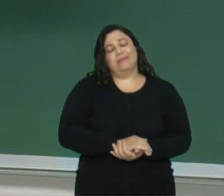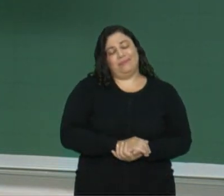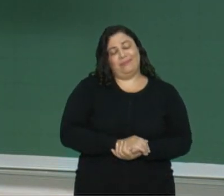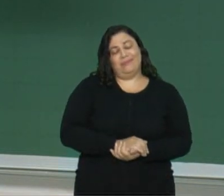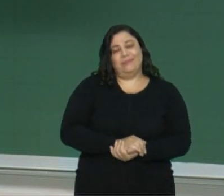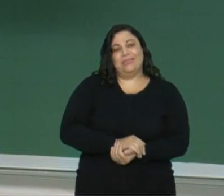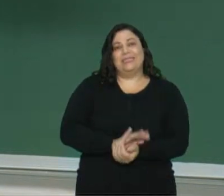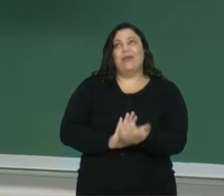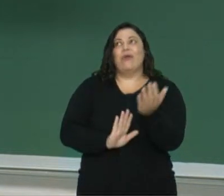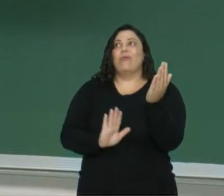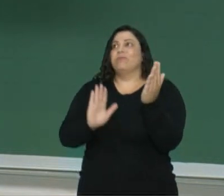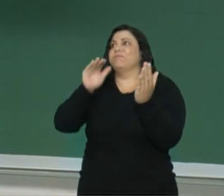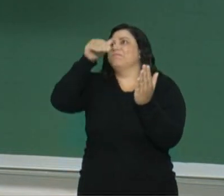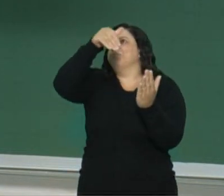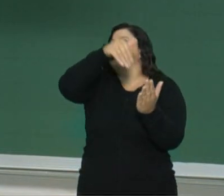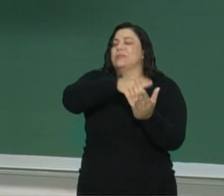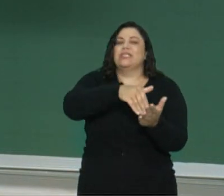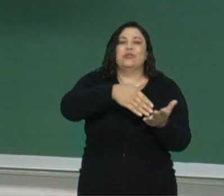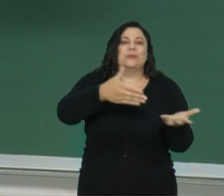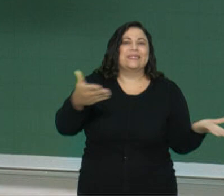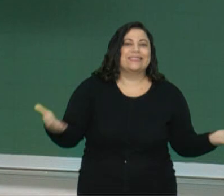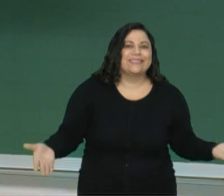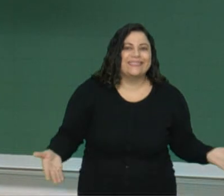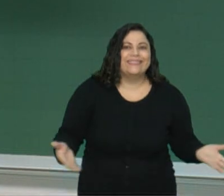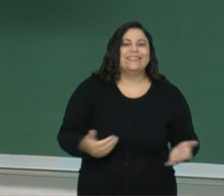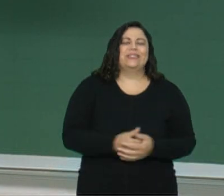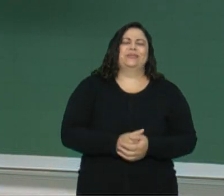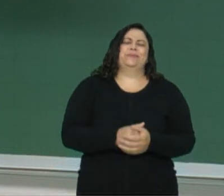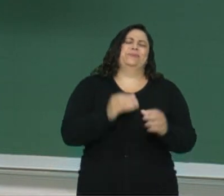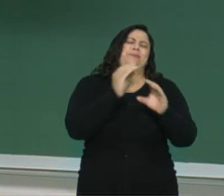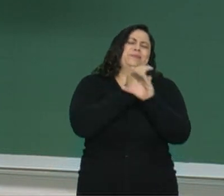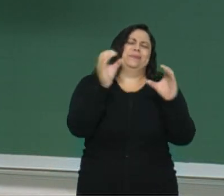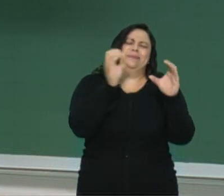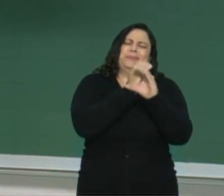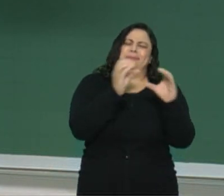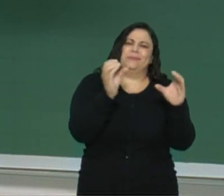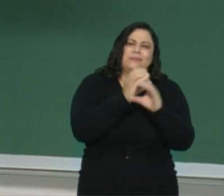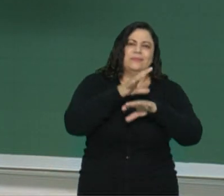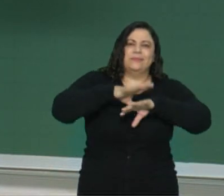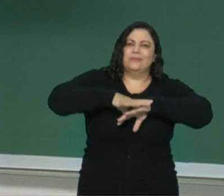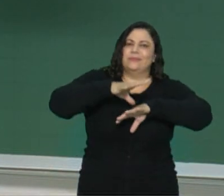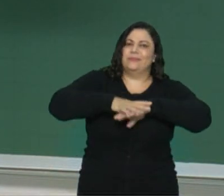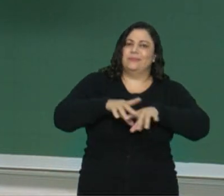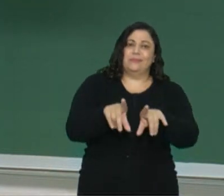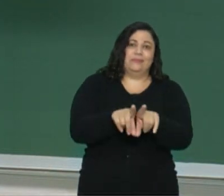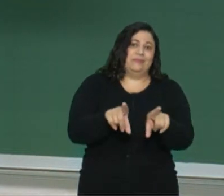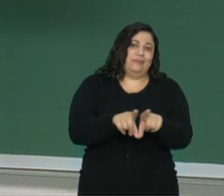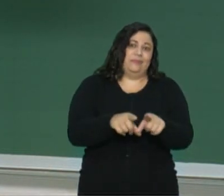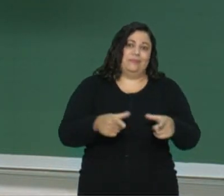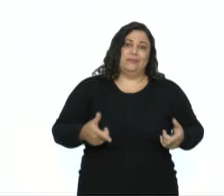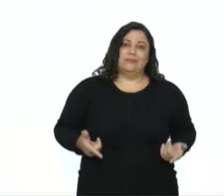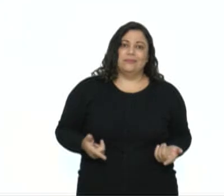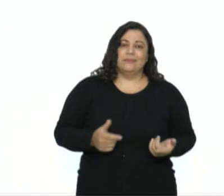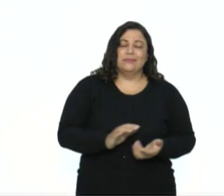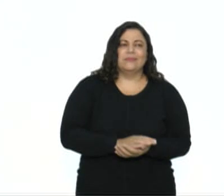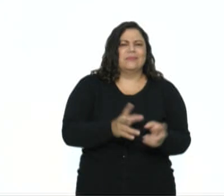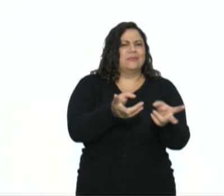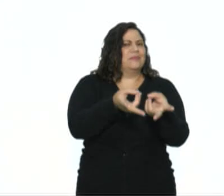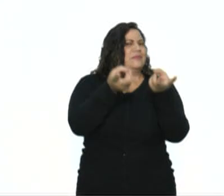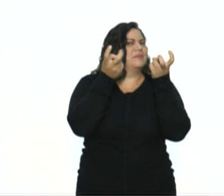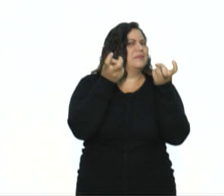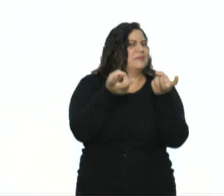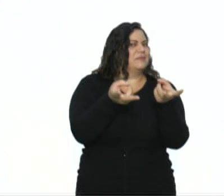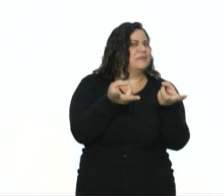hiperbólico, esse exagero, para ver que não dá para confiar também na matemática. E assim ele percebe que